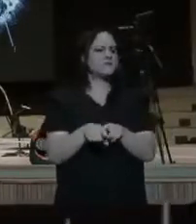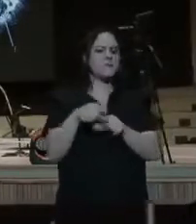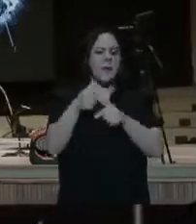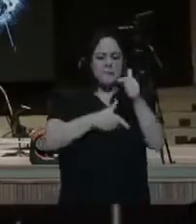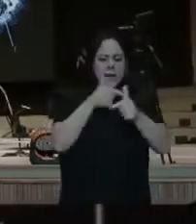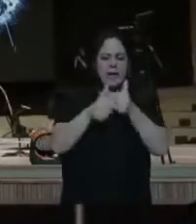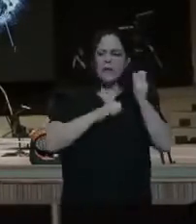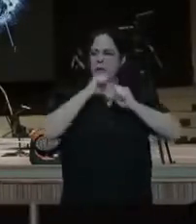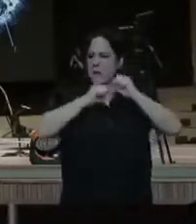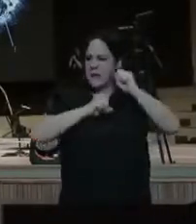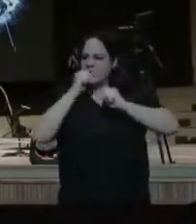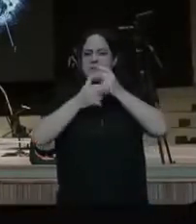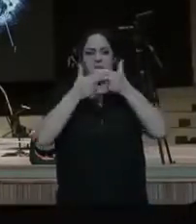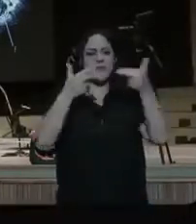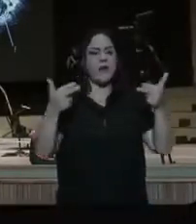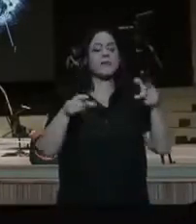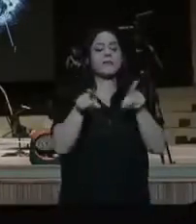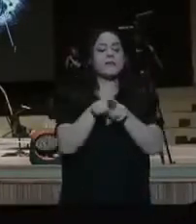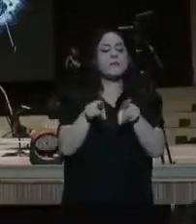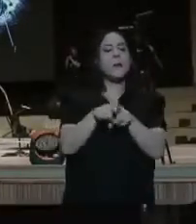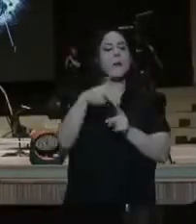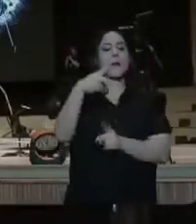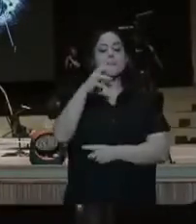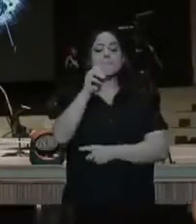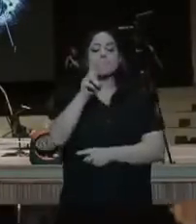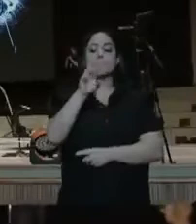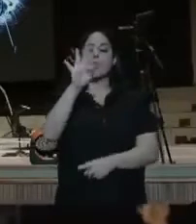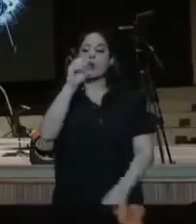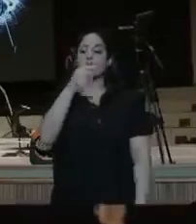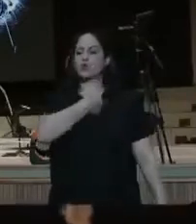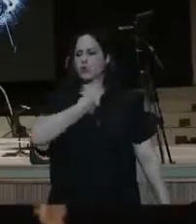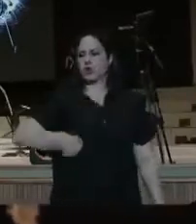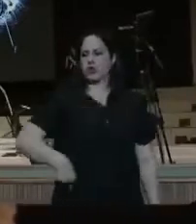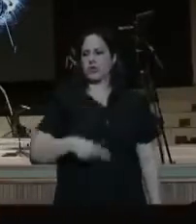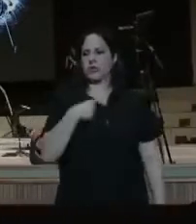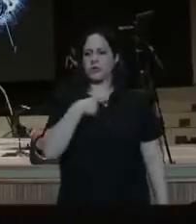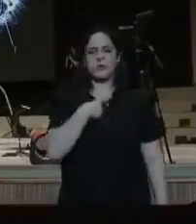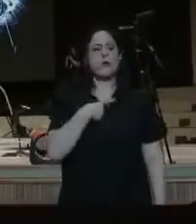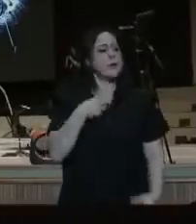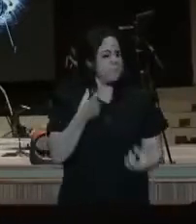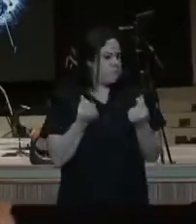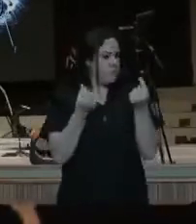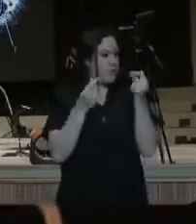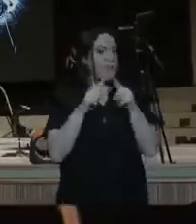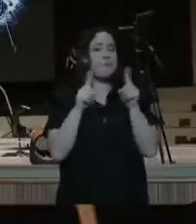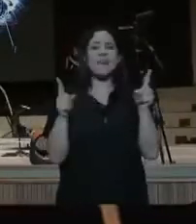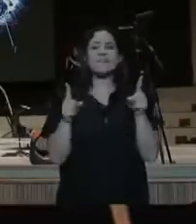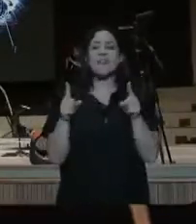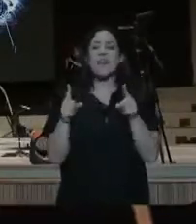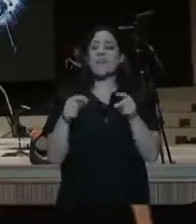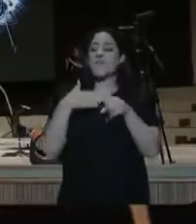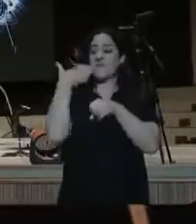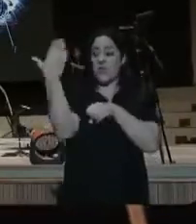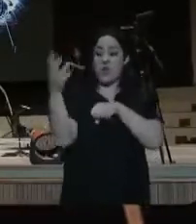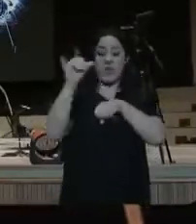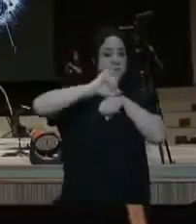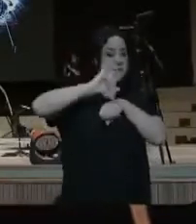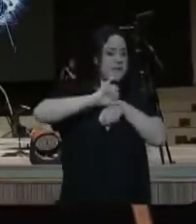a o porto que os chineses não constitui algum dinheiro na capital gente rica o interior é muito pobre